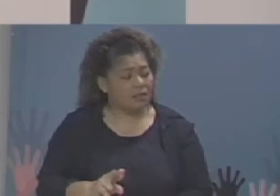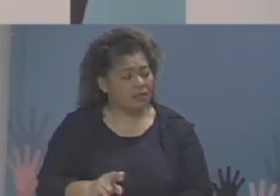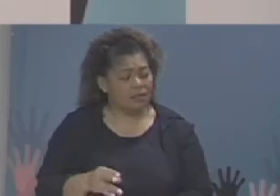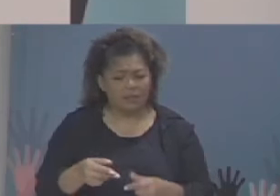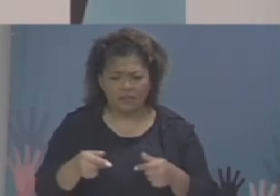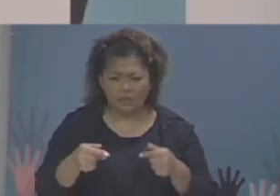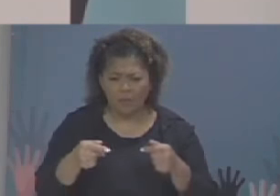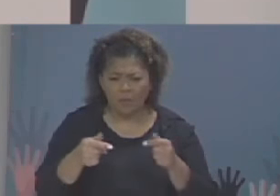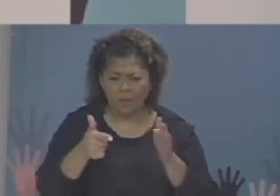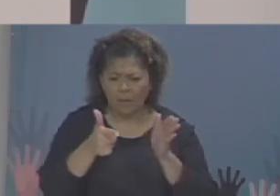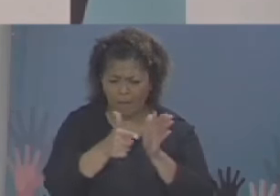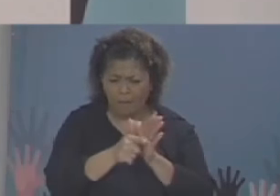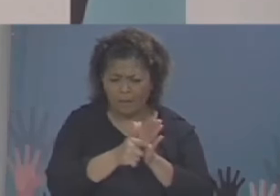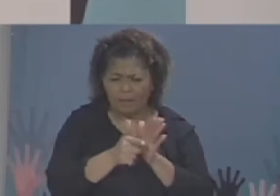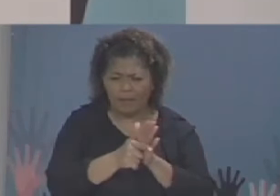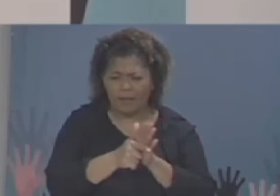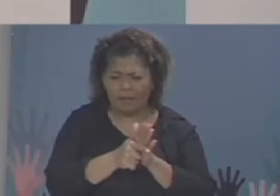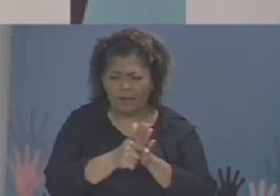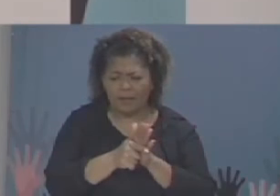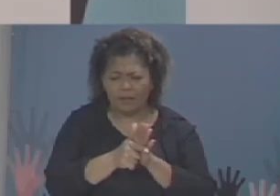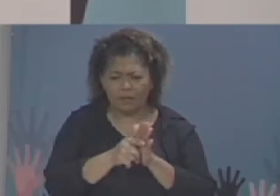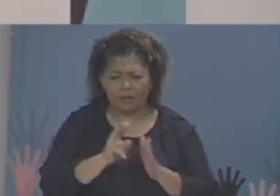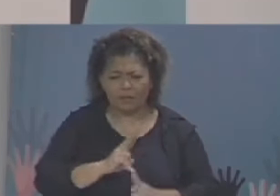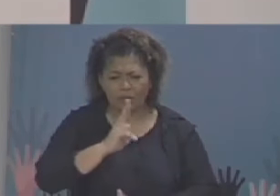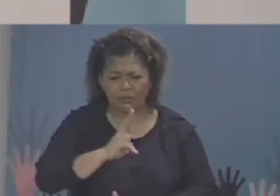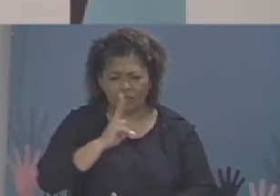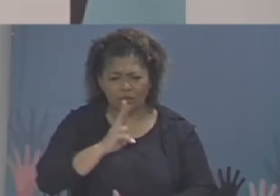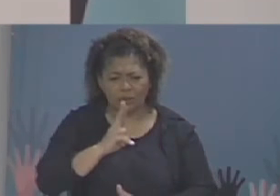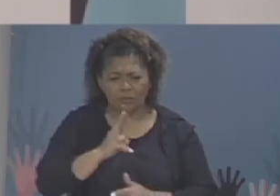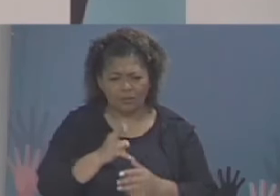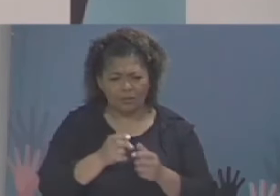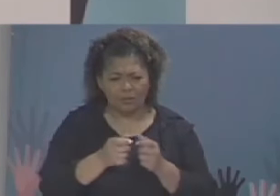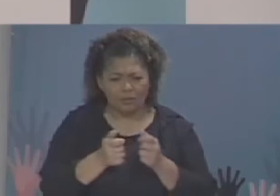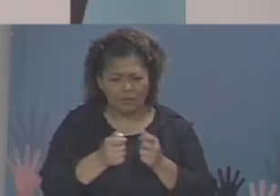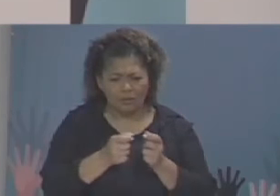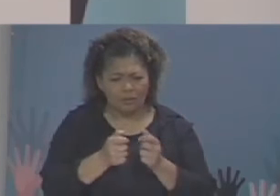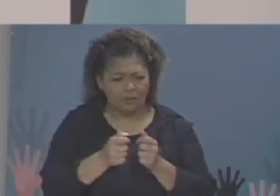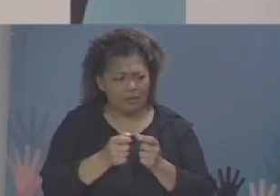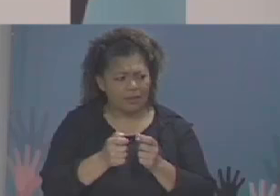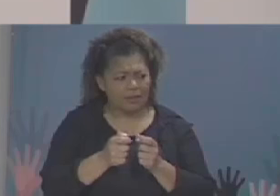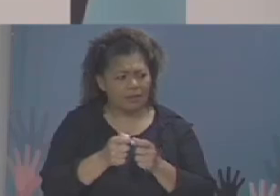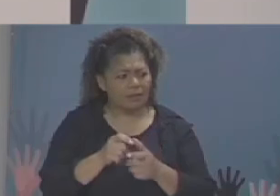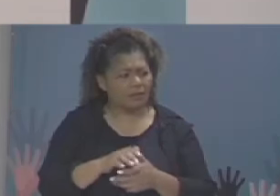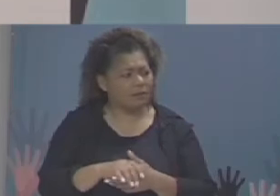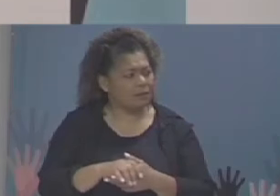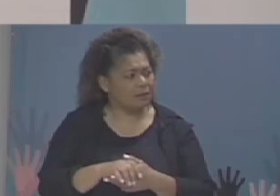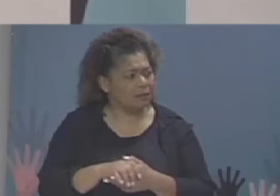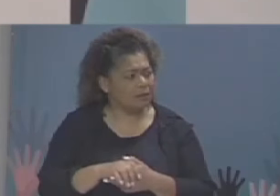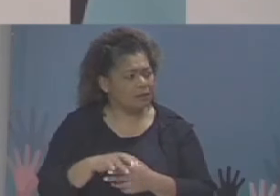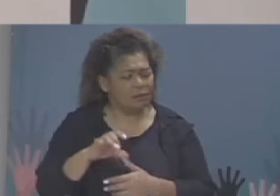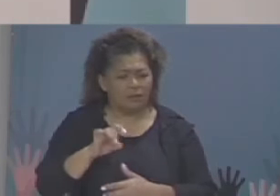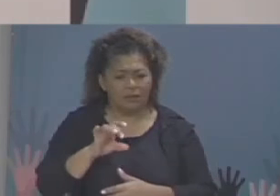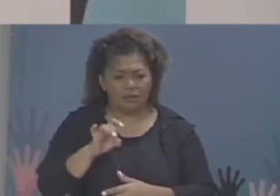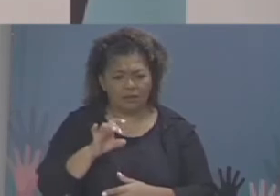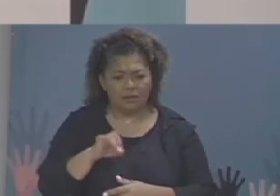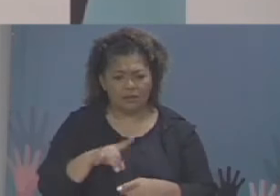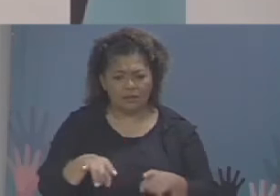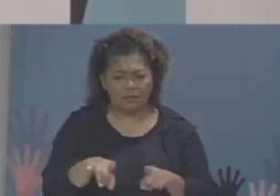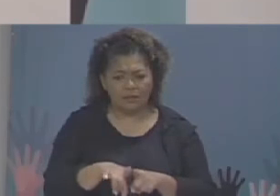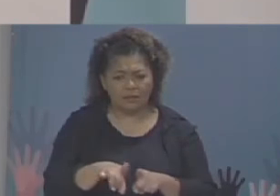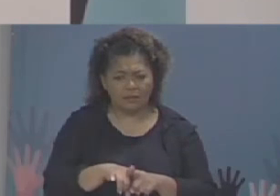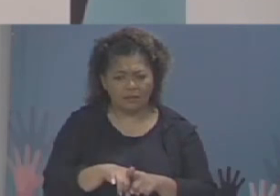traz para os candidatos o não uso do aparelho celular, é que foi o acordo, não, tá sendo usado. Né? Não só os candidatos, mas também